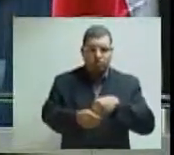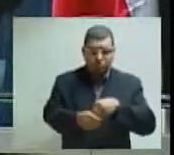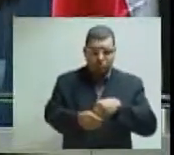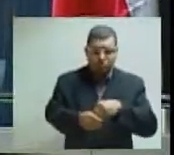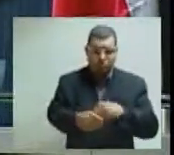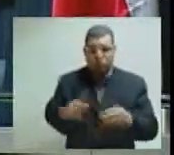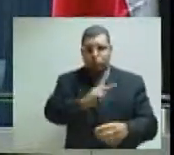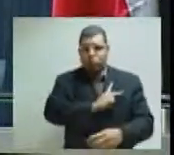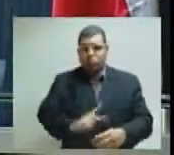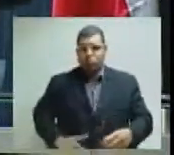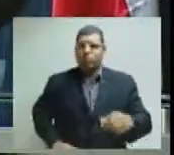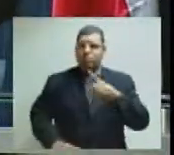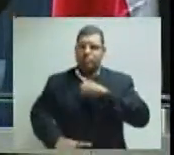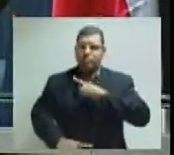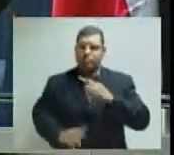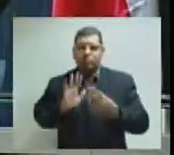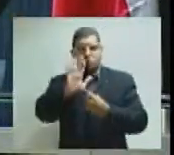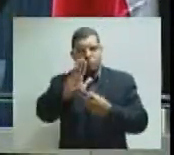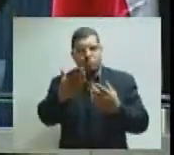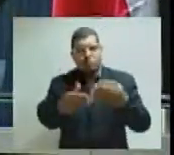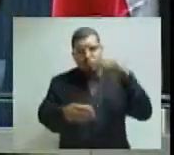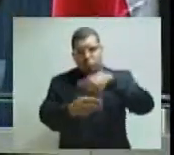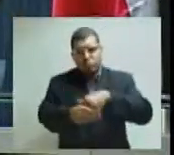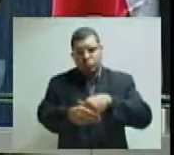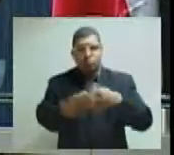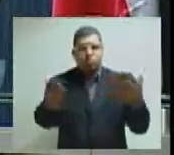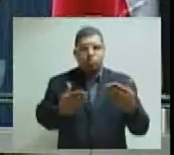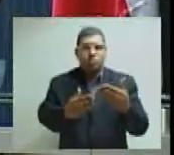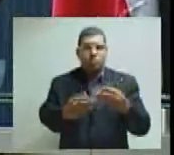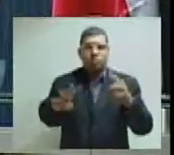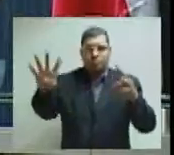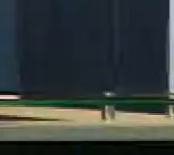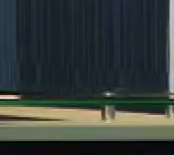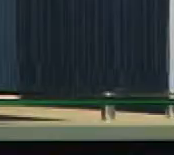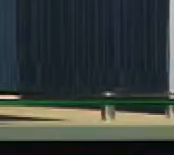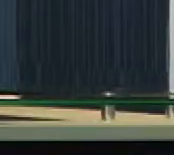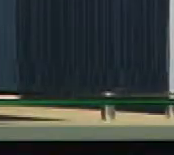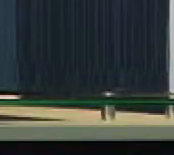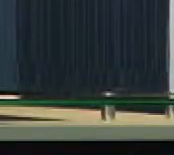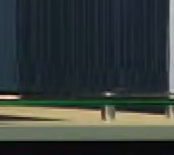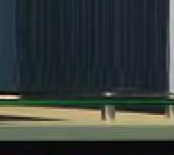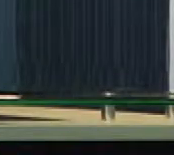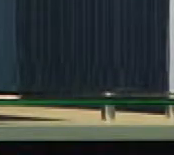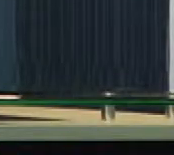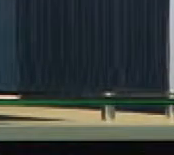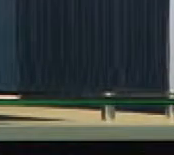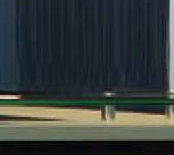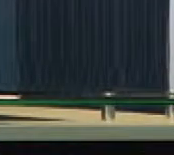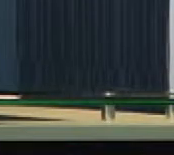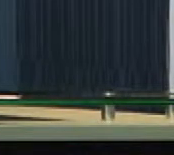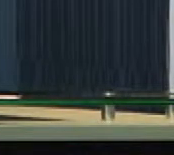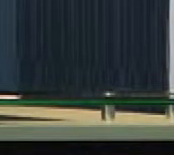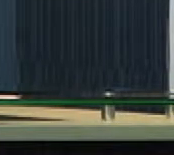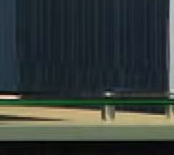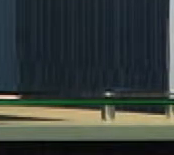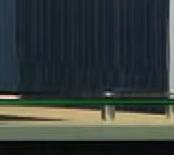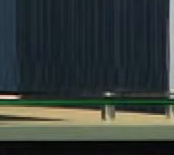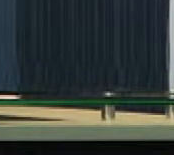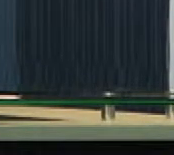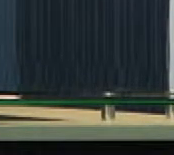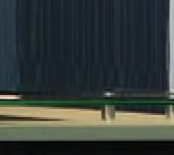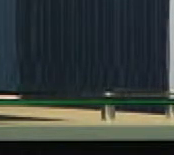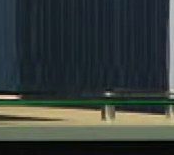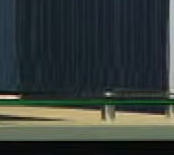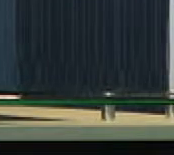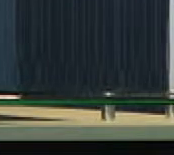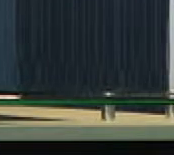que o presidente havia estabelecido e voltar aquela matéria na quarta-feira de acordo com petista José Ricardo o governo do